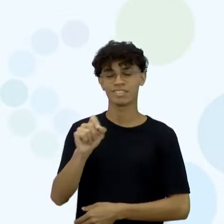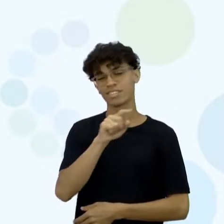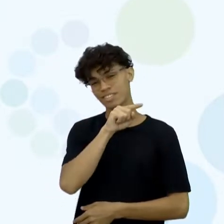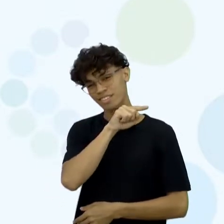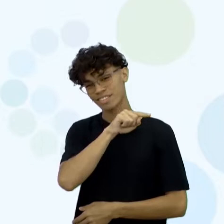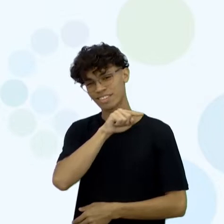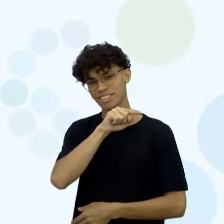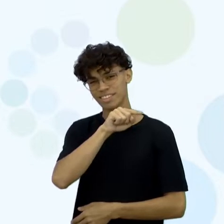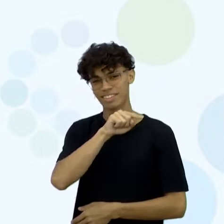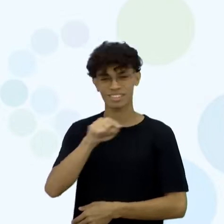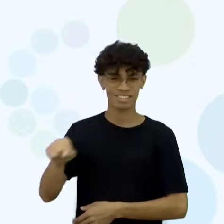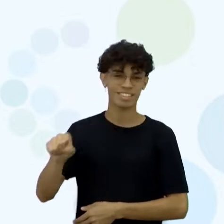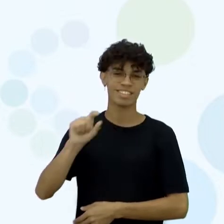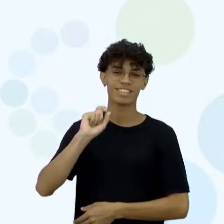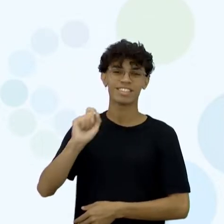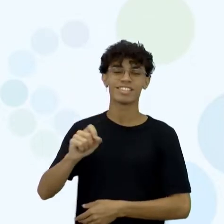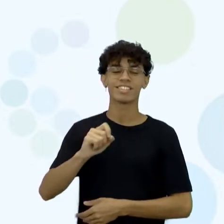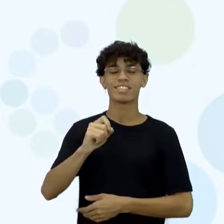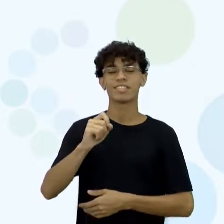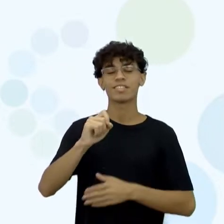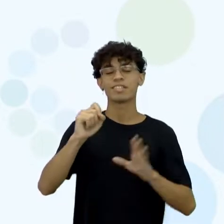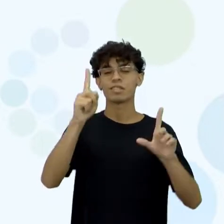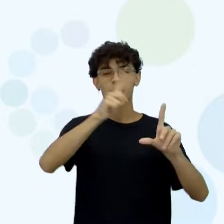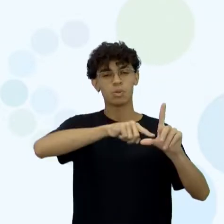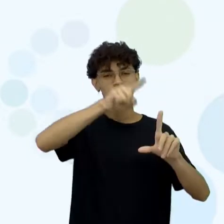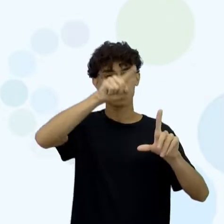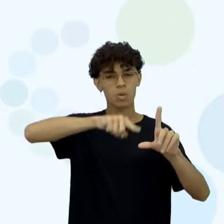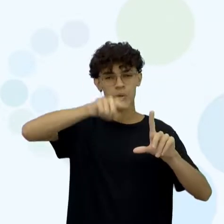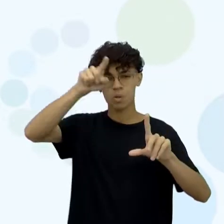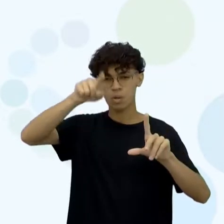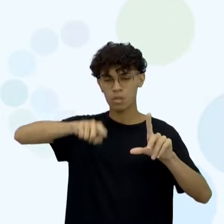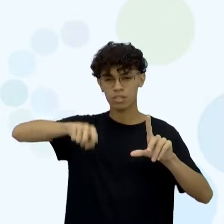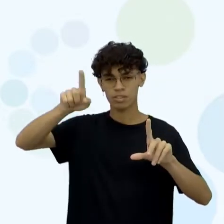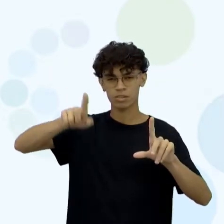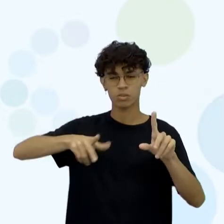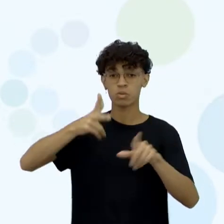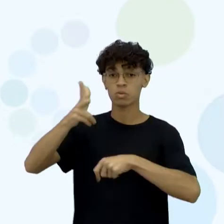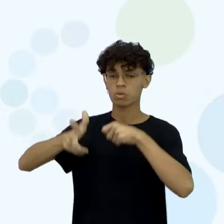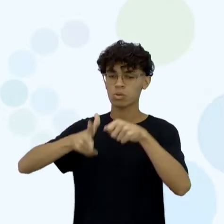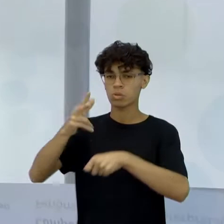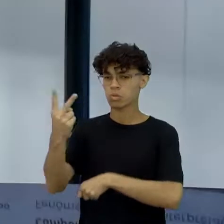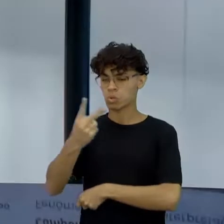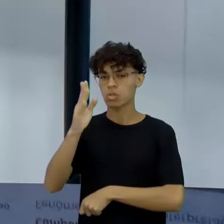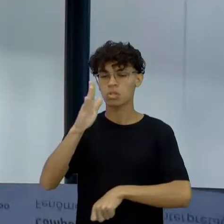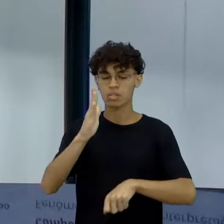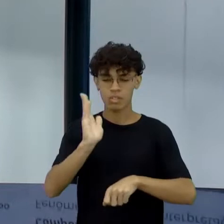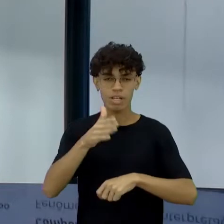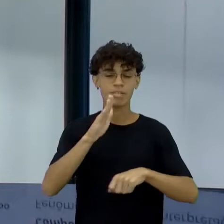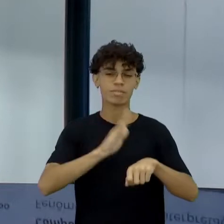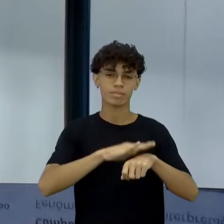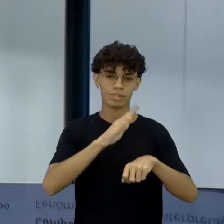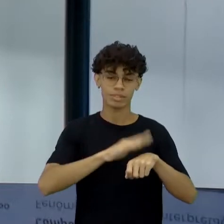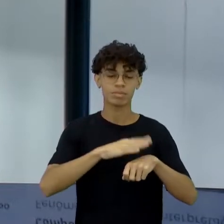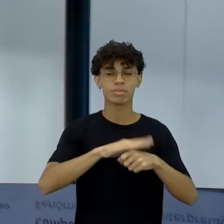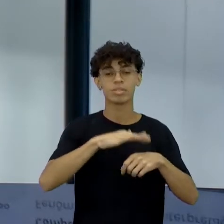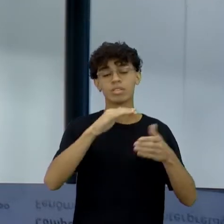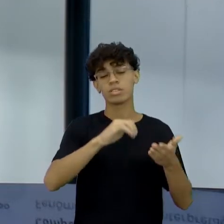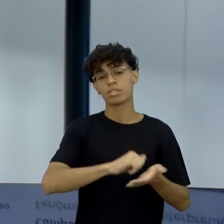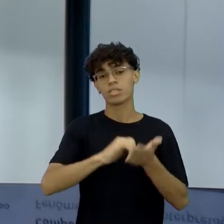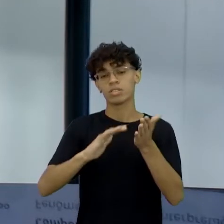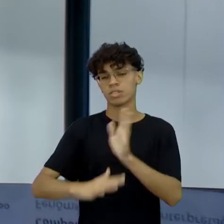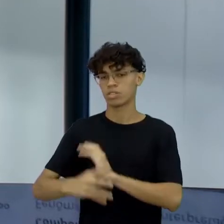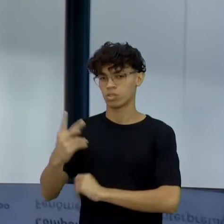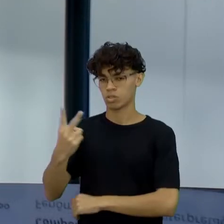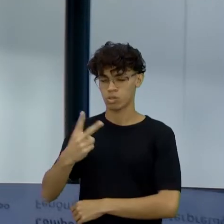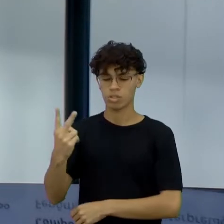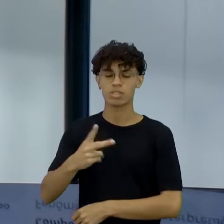Fenômenos Físicos e Interpretação de Gráficos. Nós já fizemos aí 2 vídeos, né? Começamos a nossa atividade 2, já tem 2 vídeos aí de